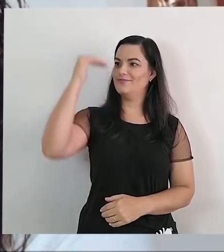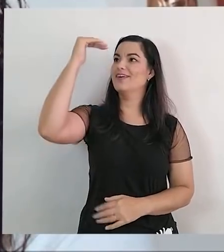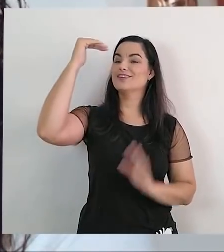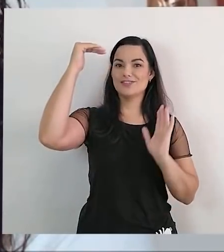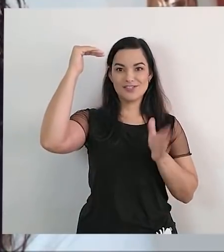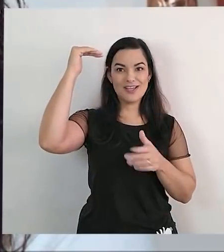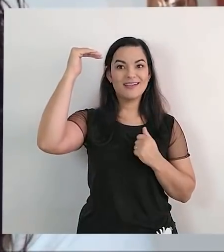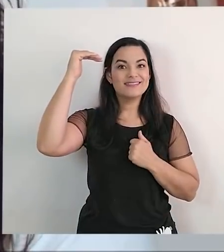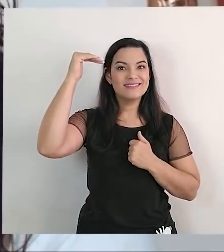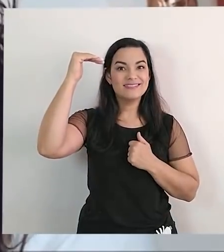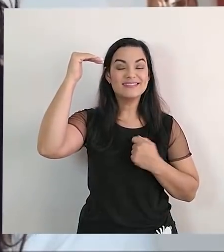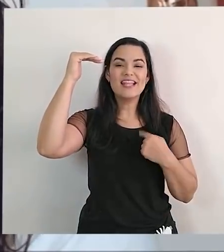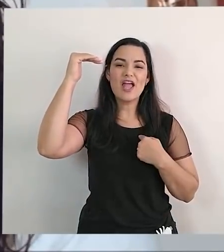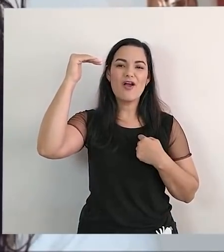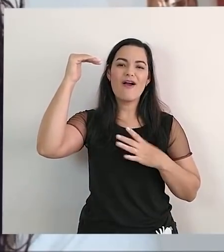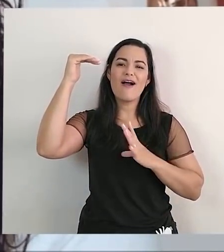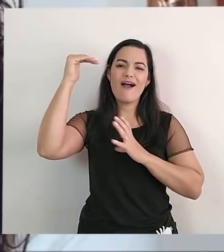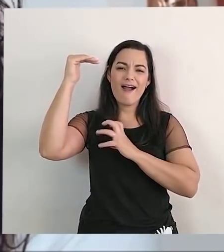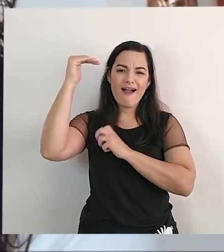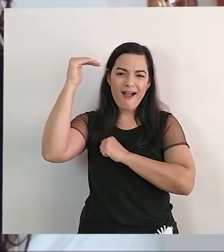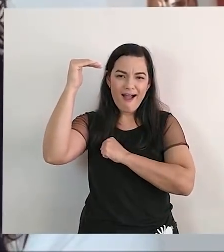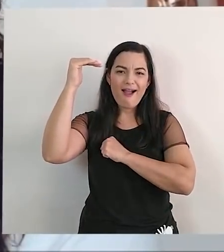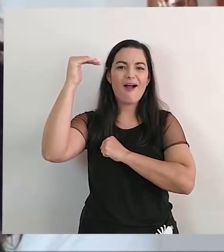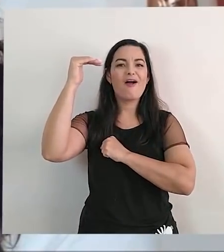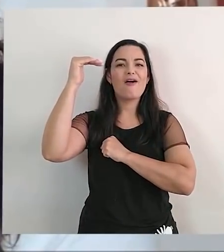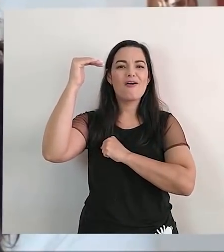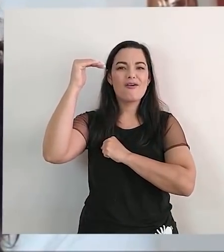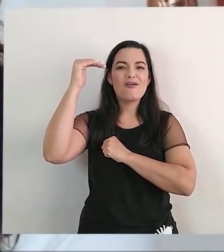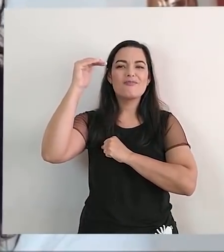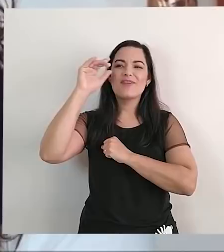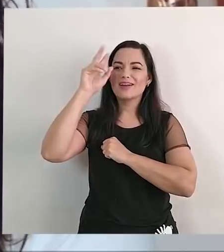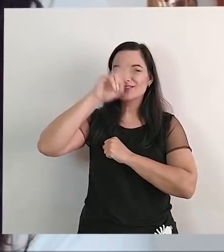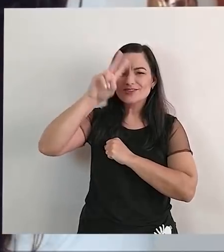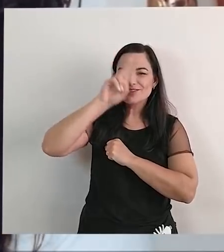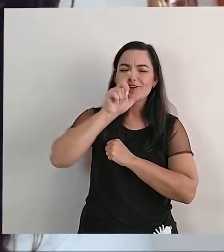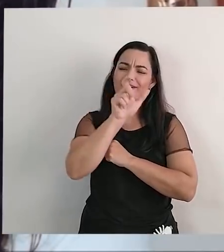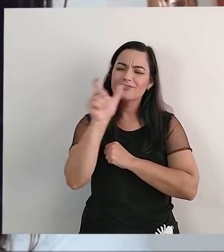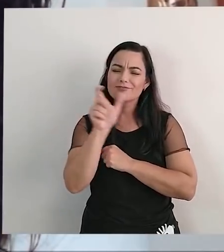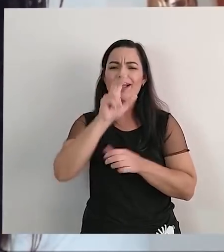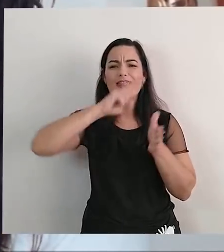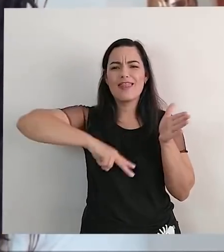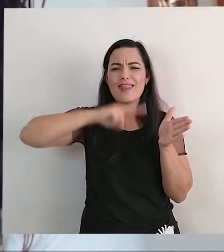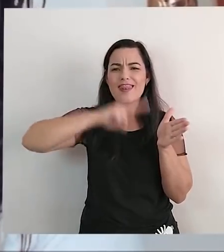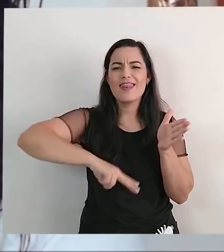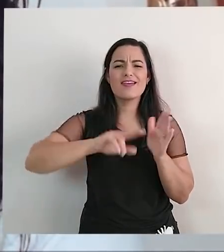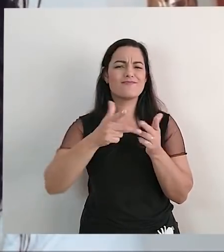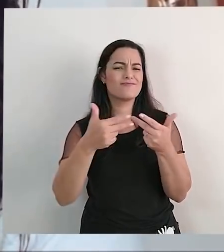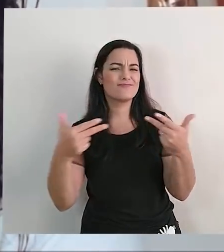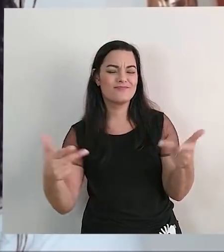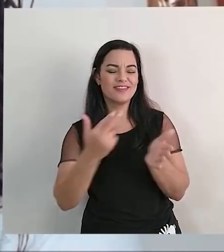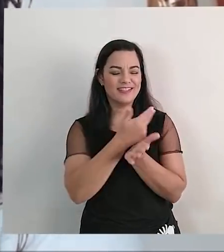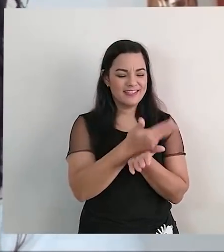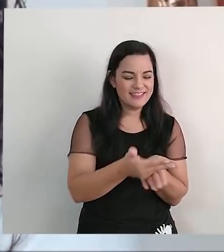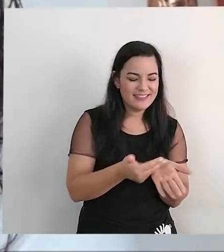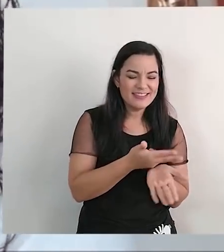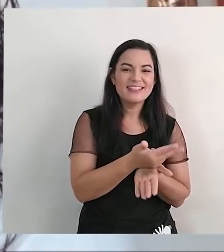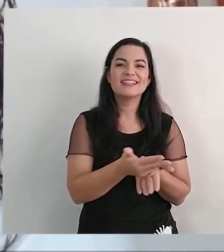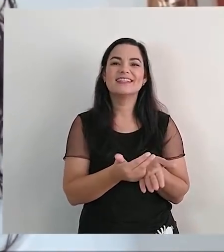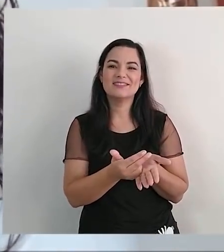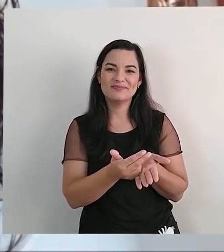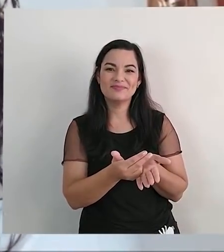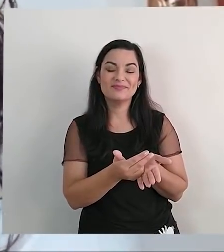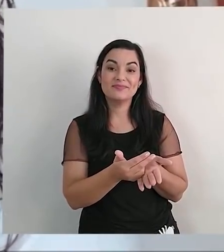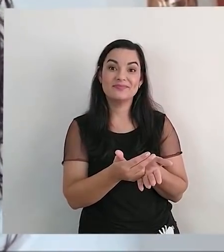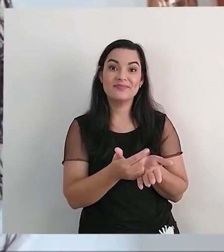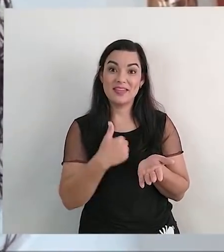cresci, eu continuei lendo gibis, lendo histórias, desenhando. E sabe